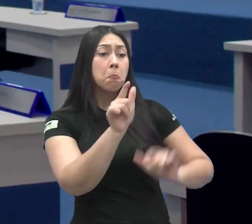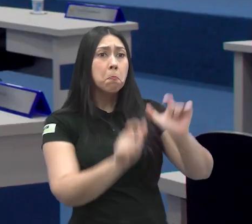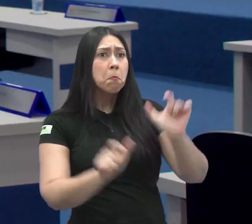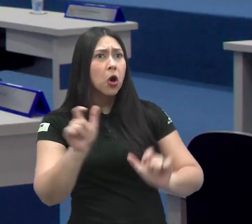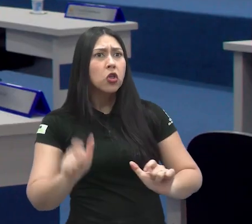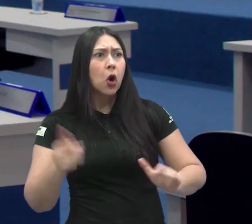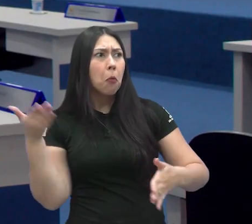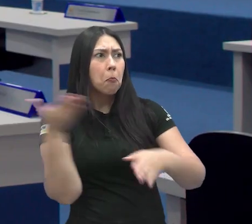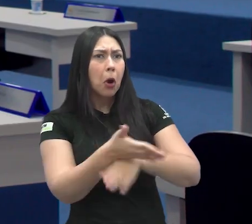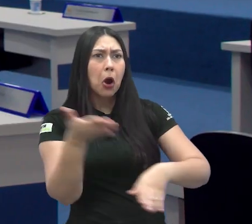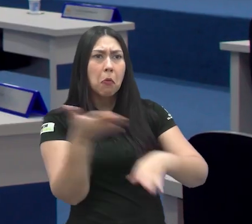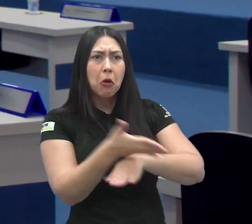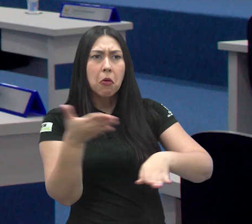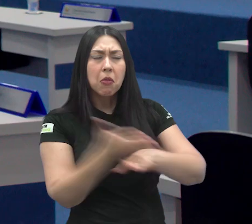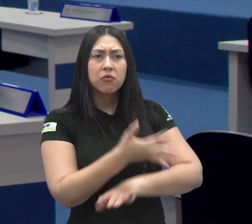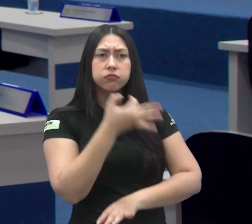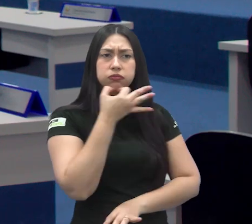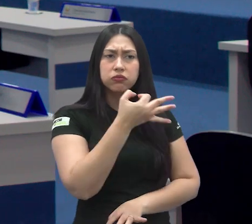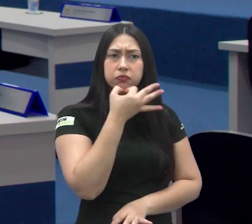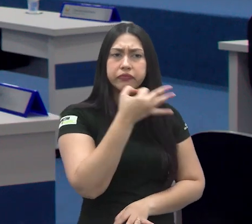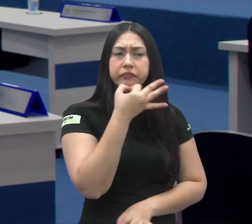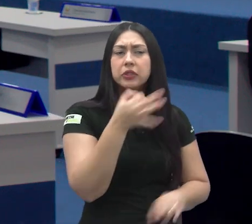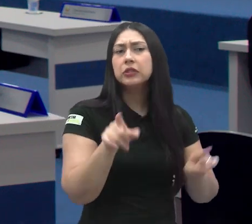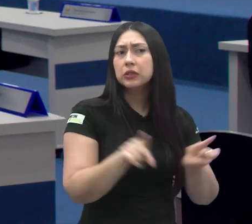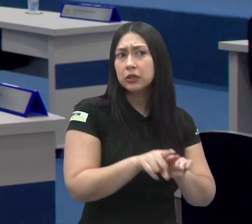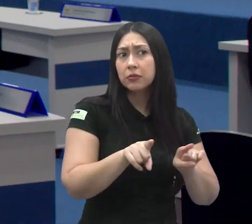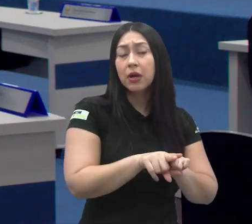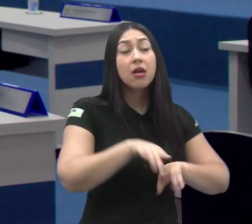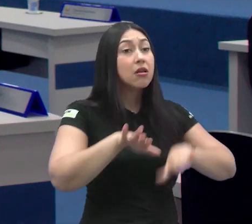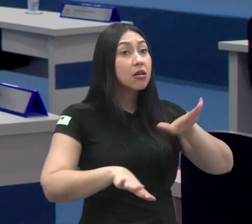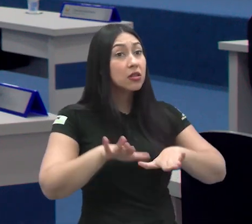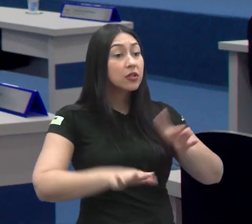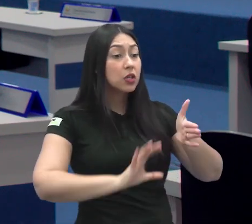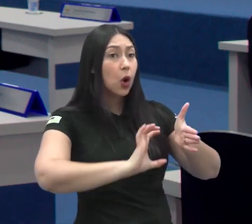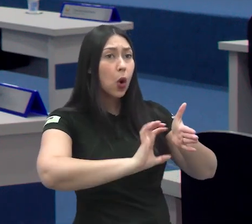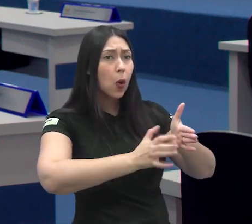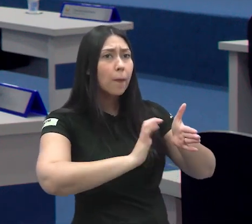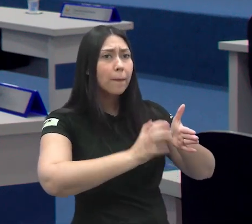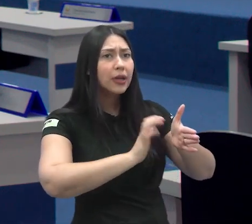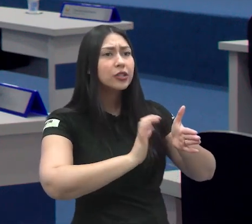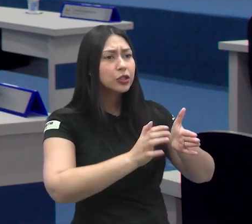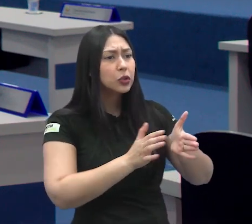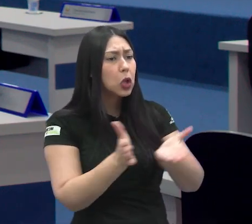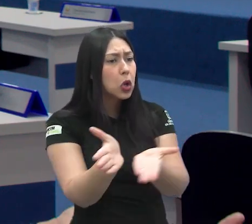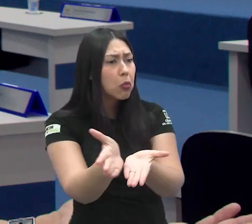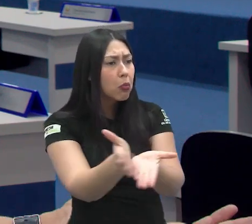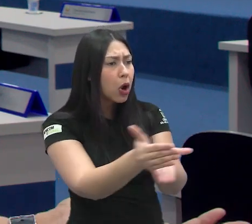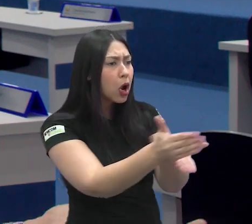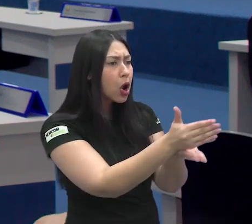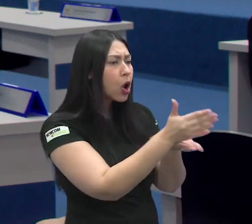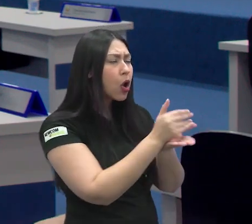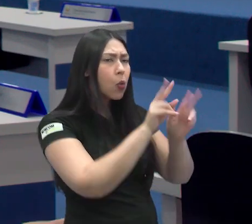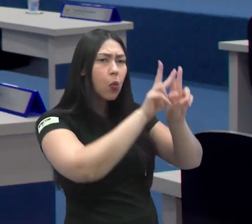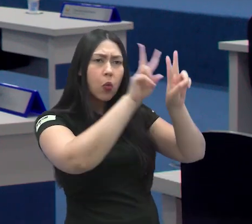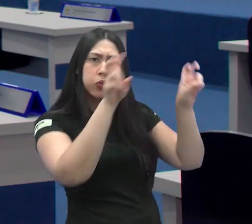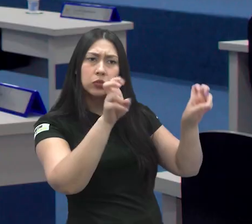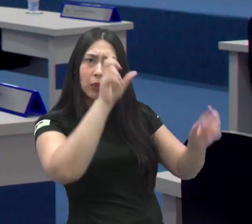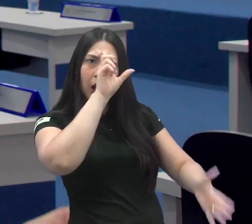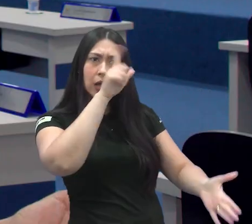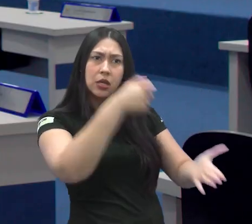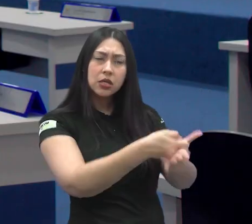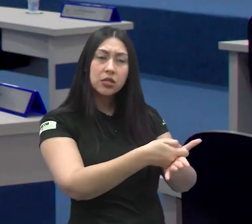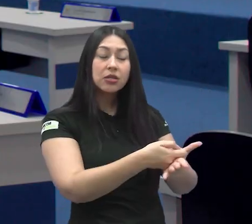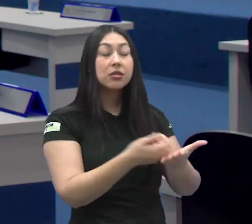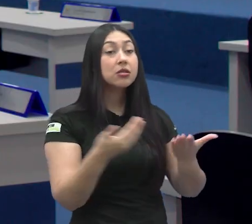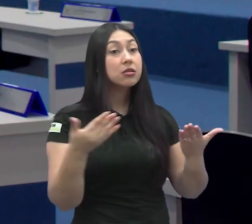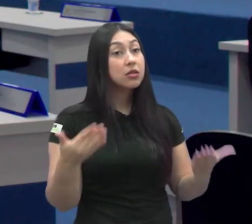militantes participam, trazendo sugestões também, e muitas vezes o partido fecha a questão diante de alguns temas. Então é assim